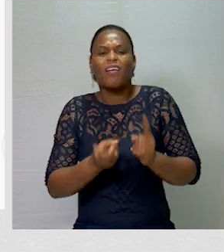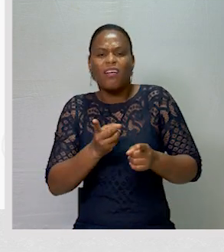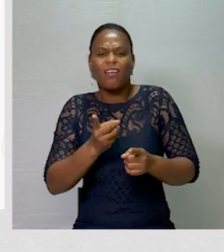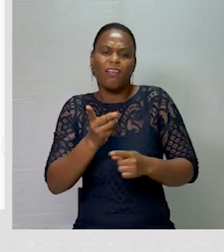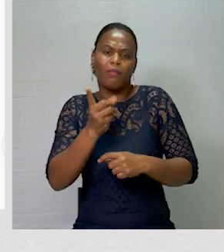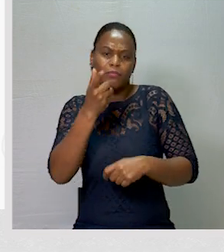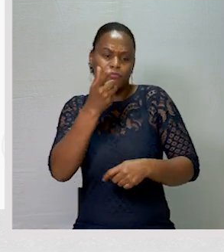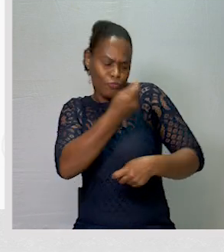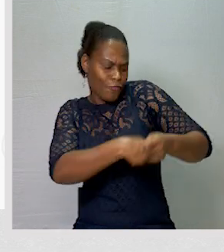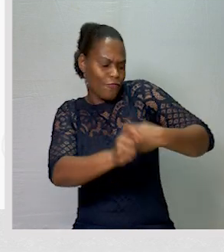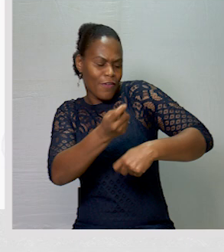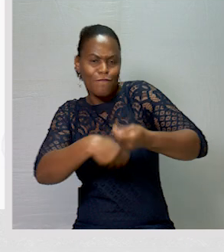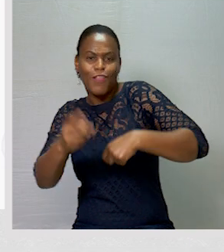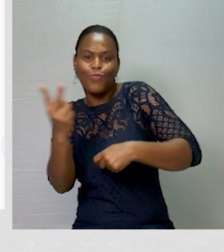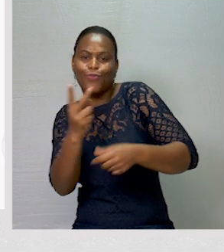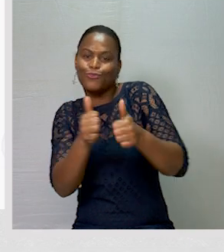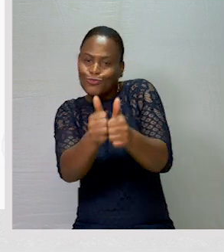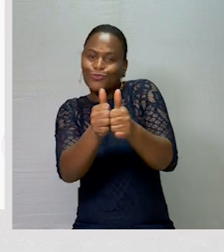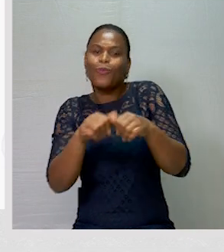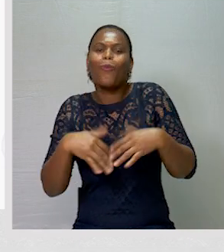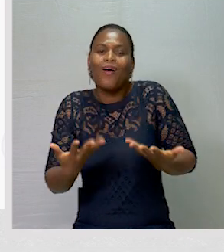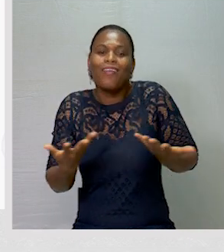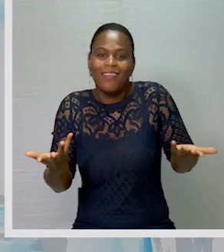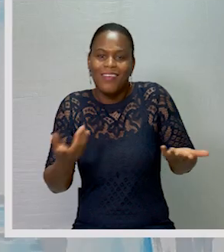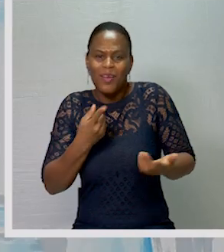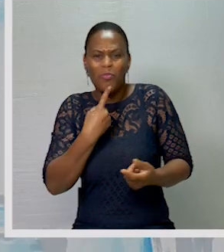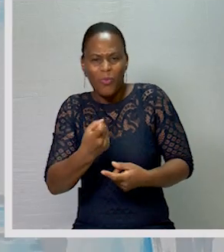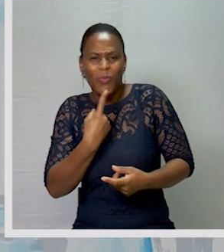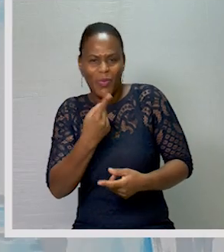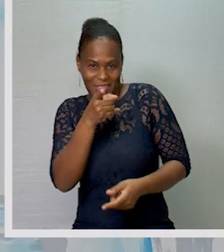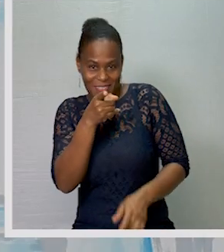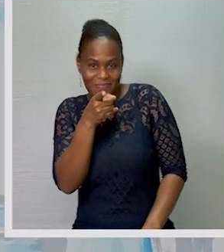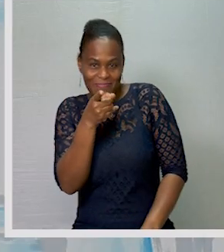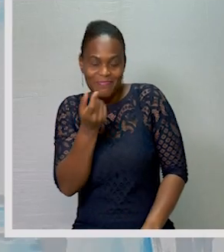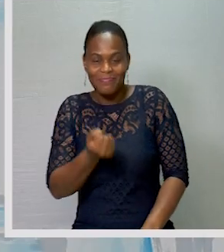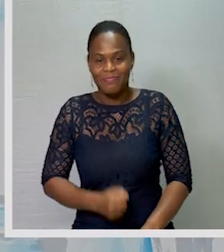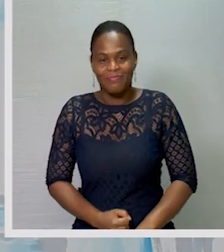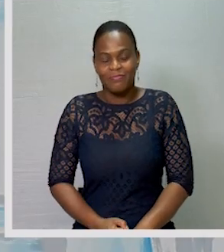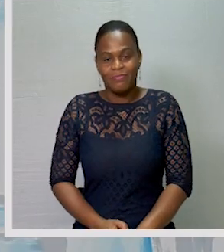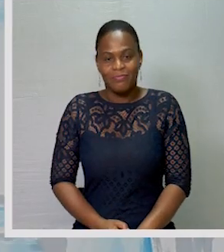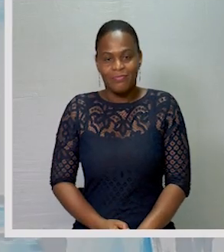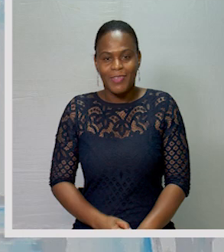vestuário que são vendidas aos pares? Entenderam a pergunta?